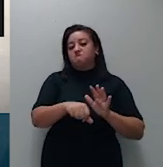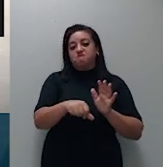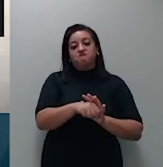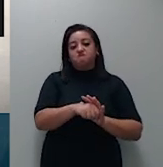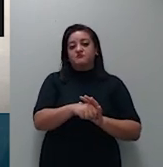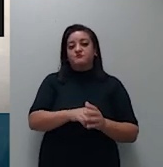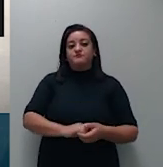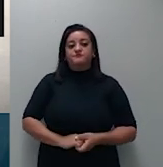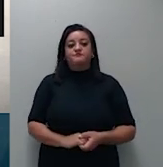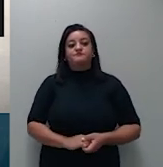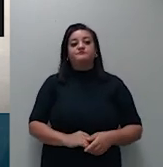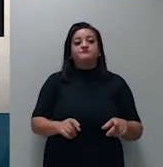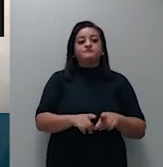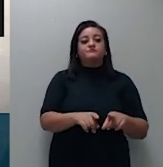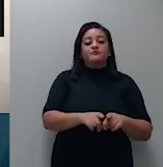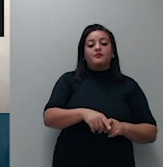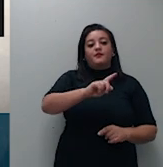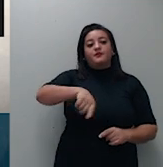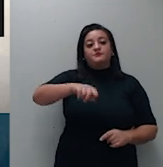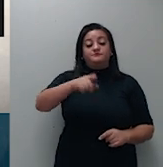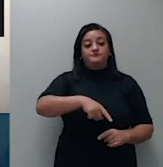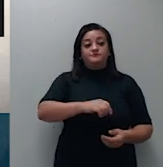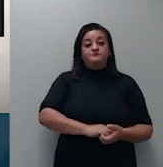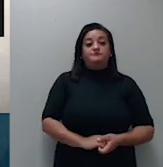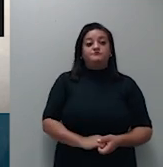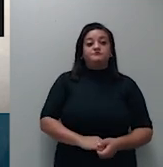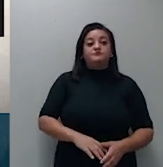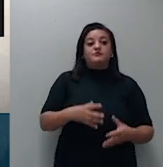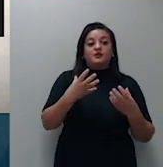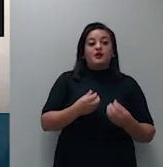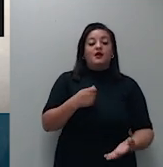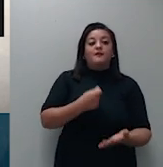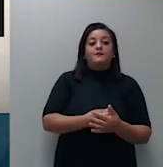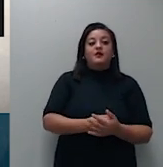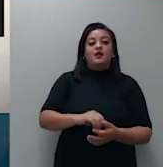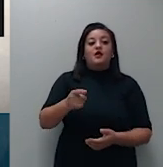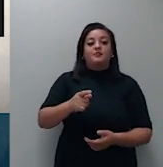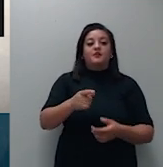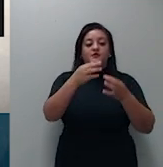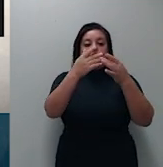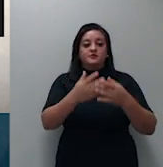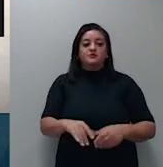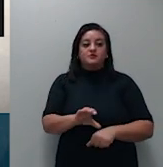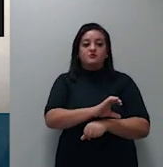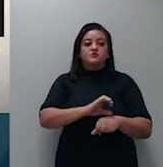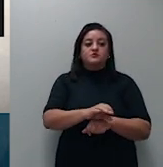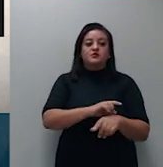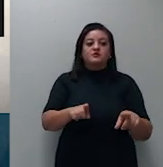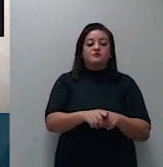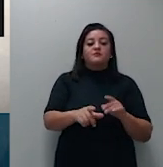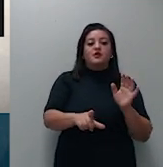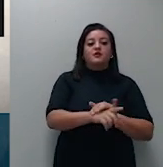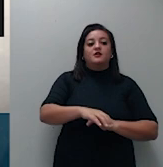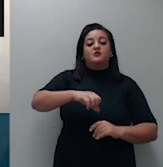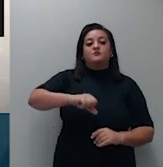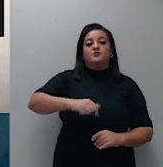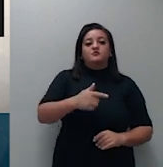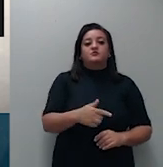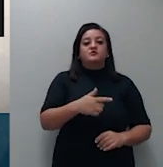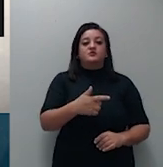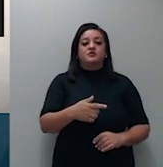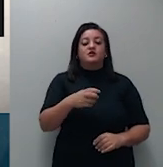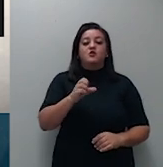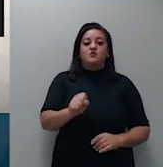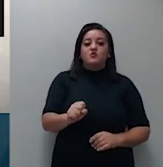apisto viciado de nulidade aplicáveis a espécie atual constituição EA lei